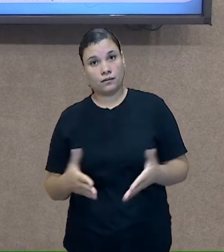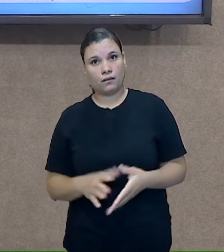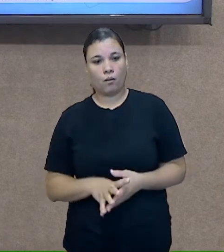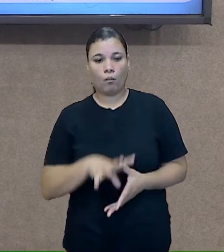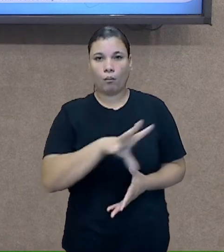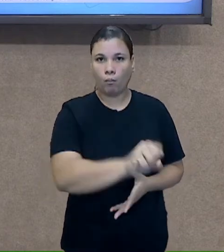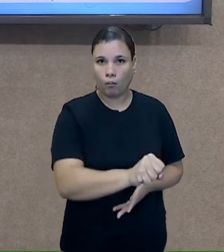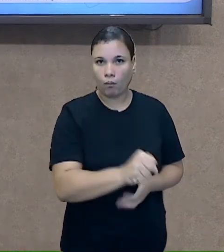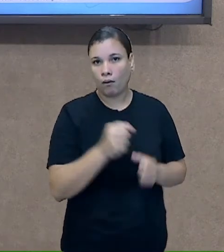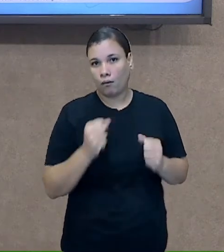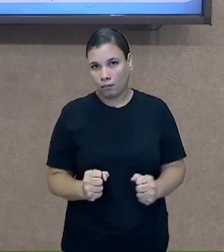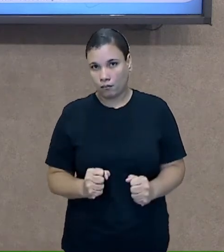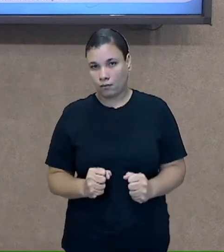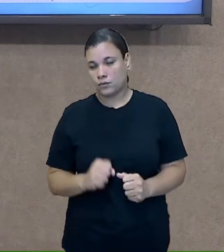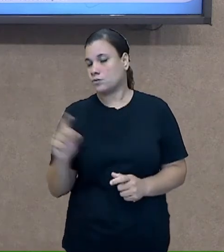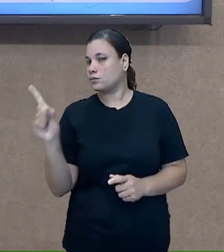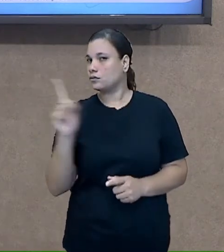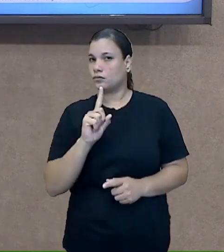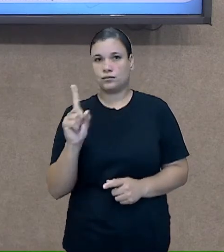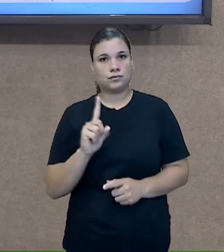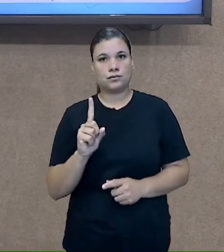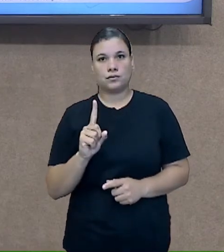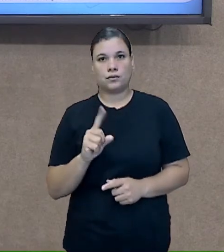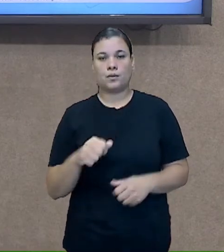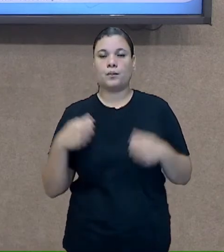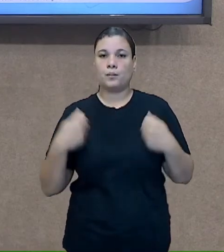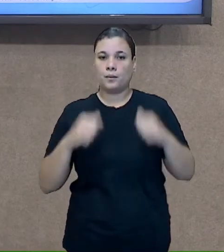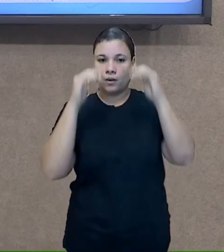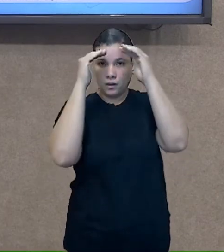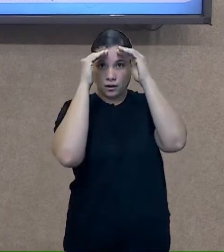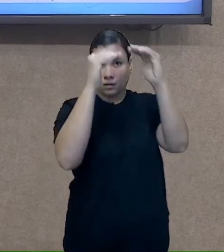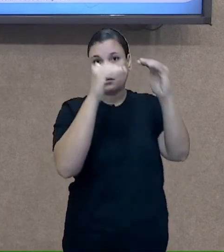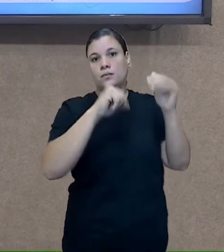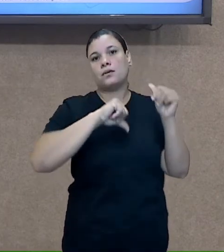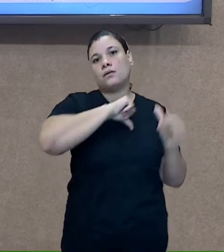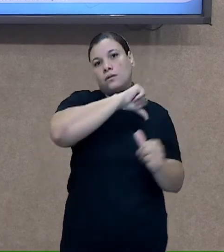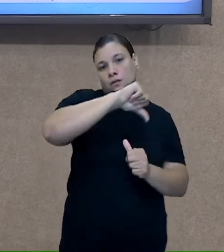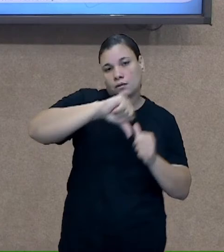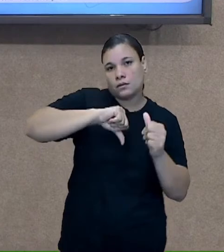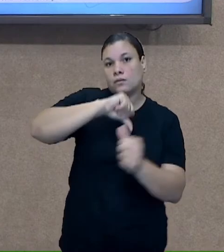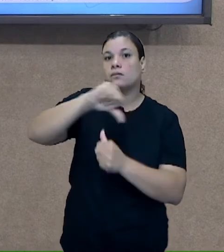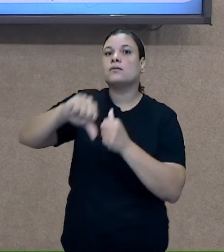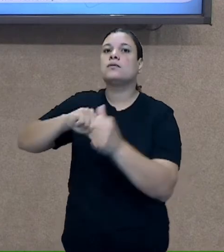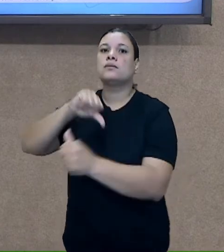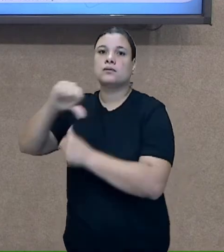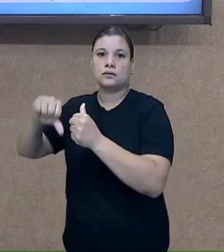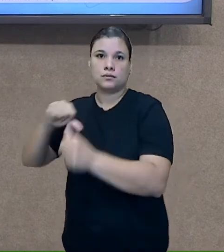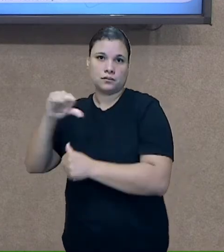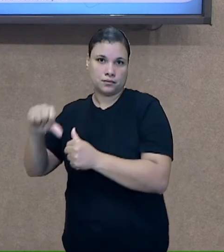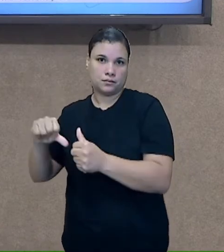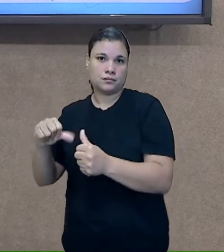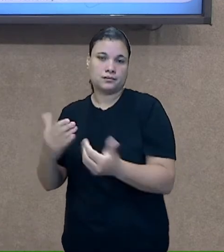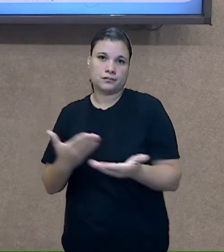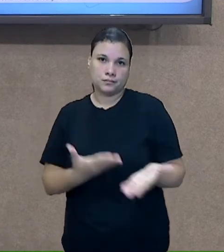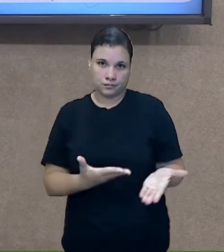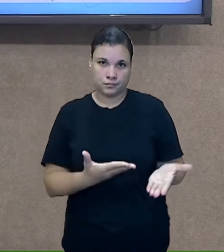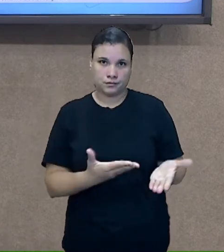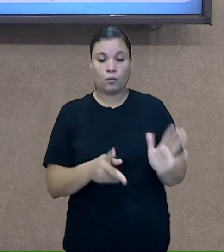ela começa um novo processo para que um novo exoesqueleto surja e aí ela vai fazer